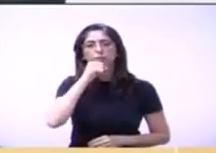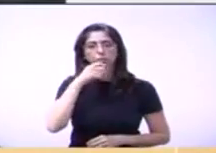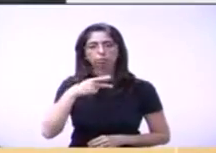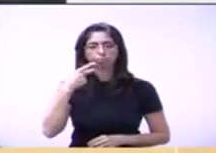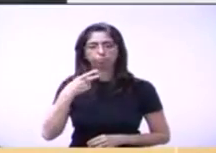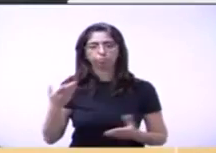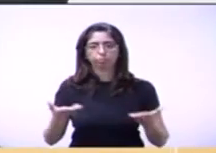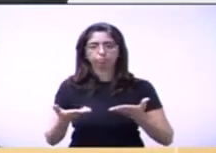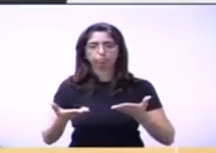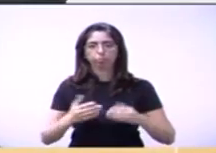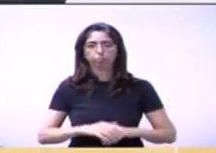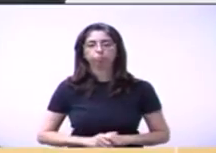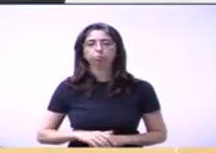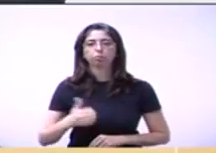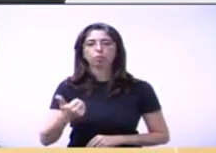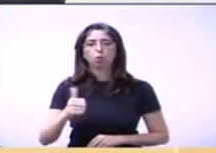lei